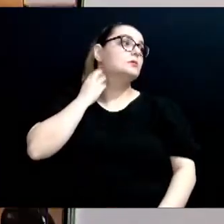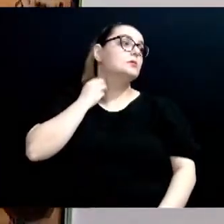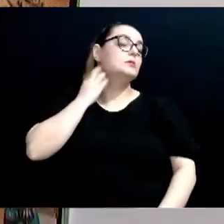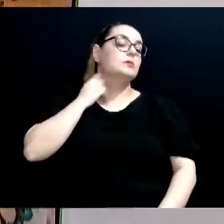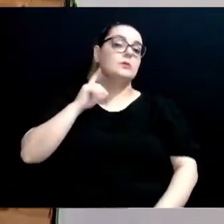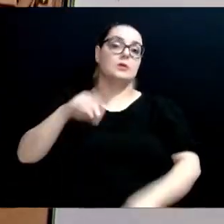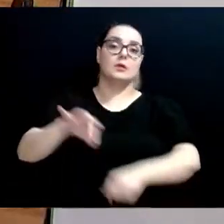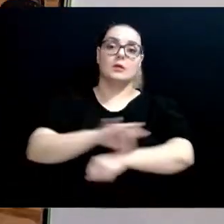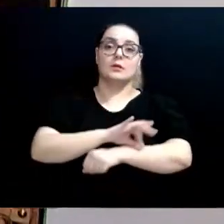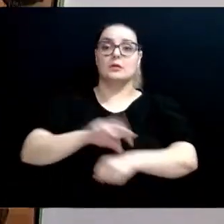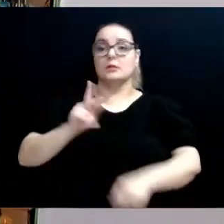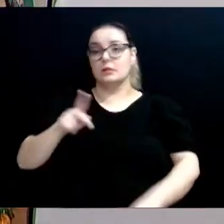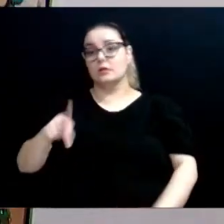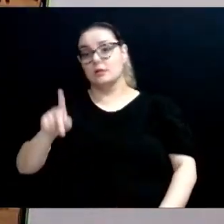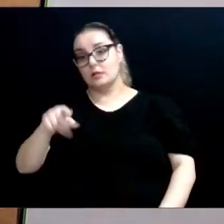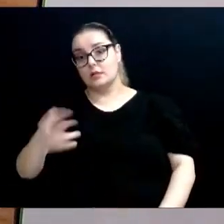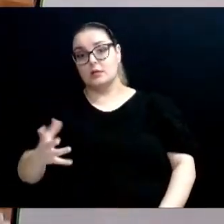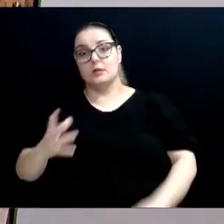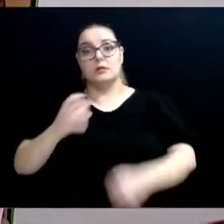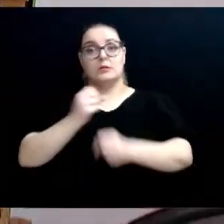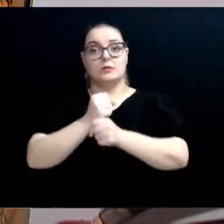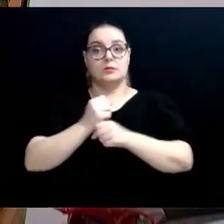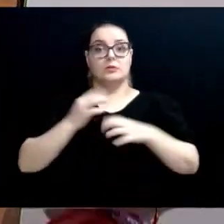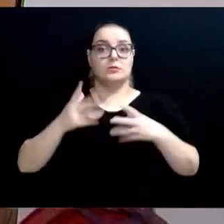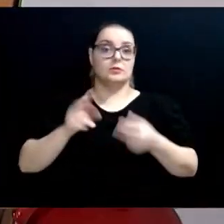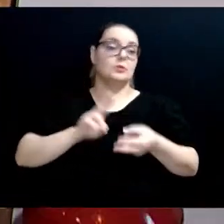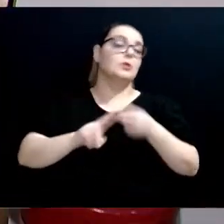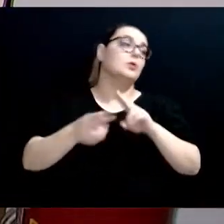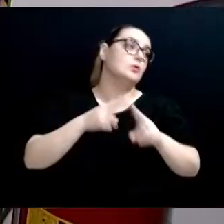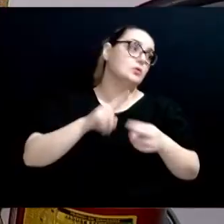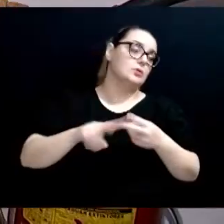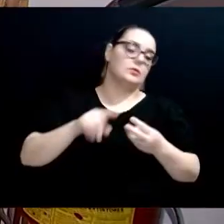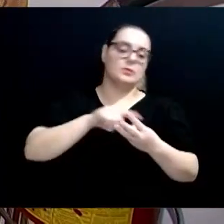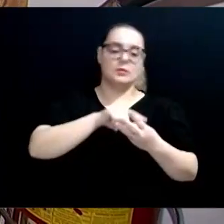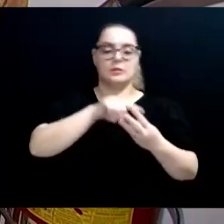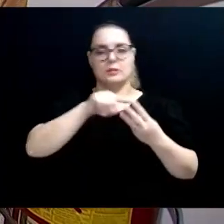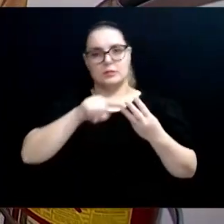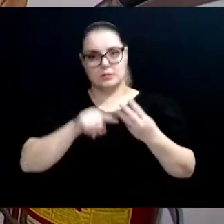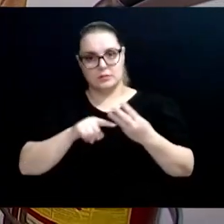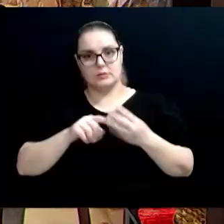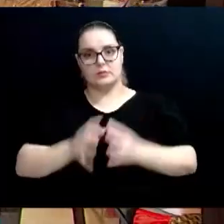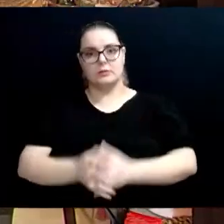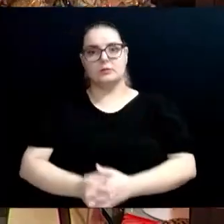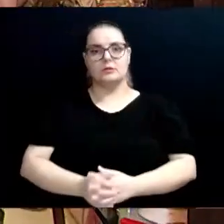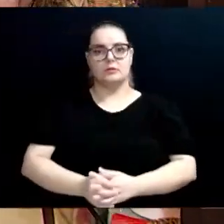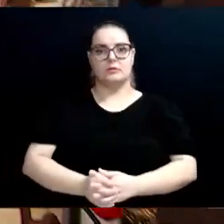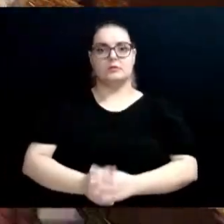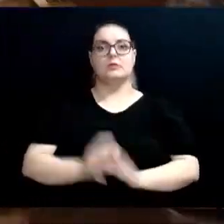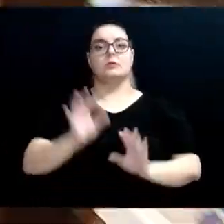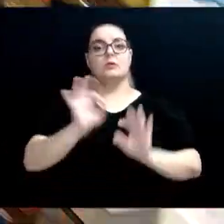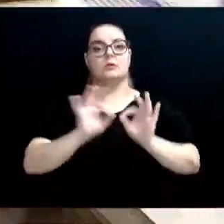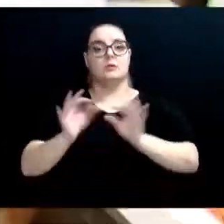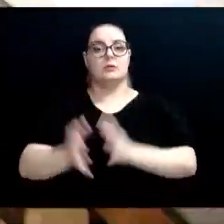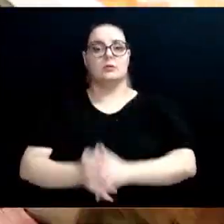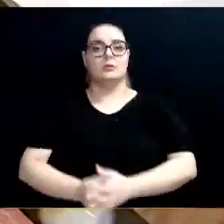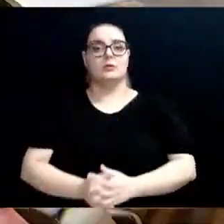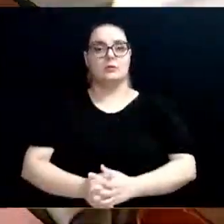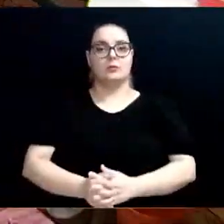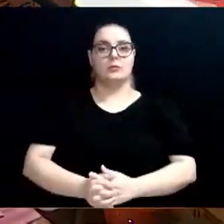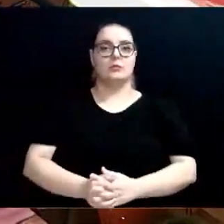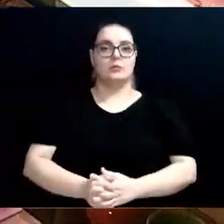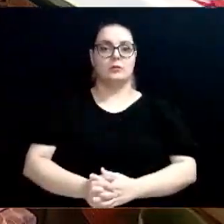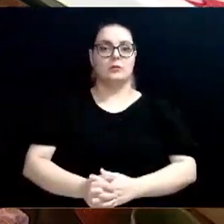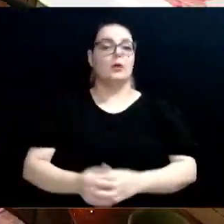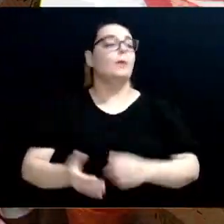muito natural. A Camila, ela tem história da arte, ela é arquiteta, ela é professora, então também juntou todas